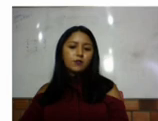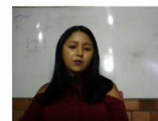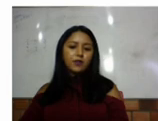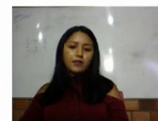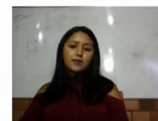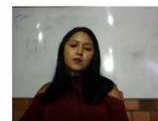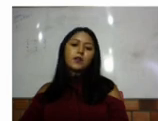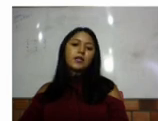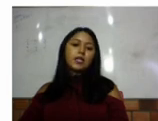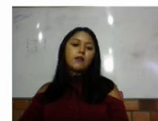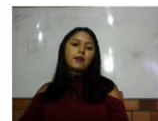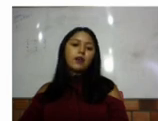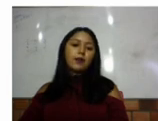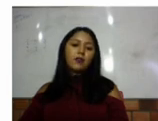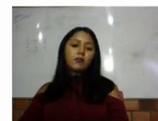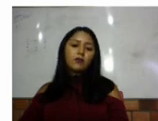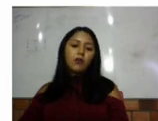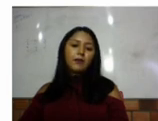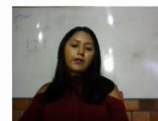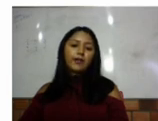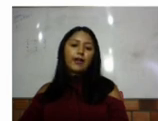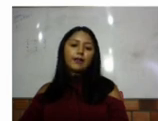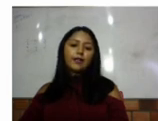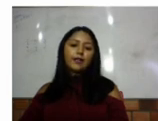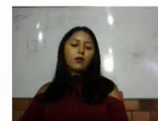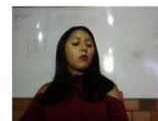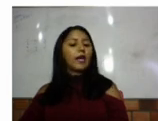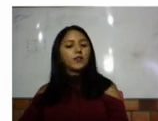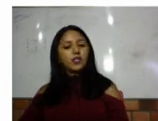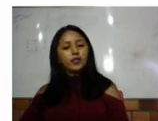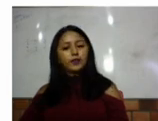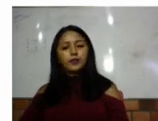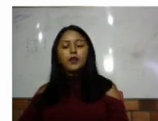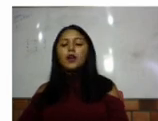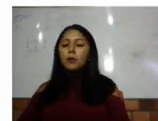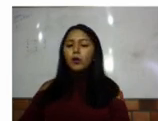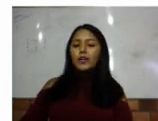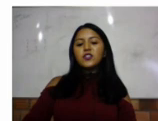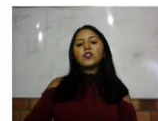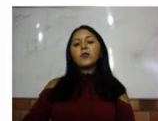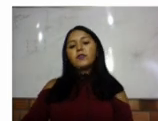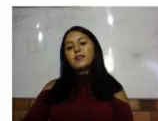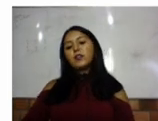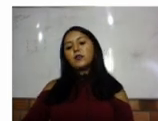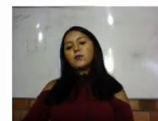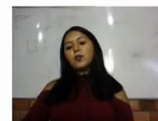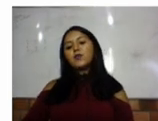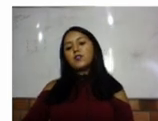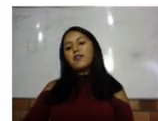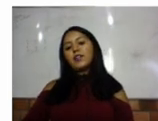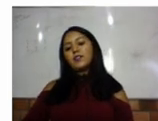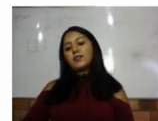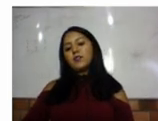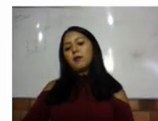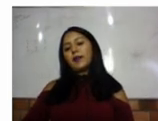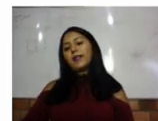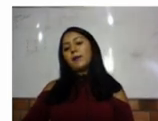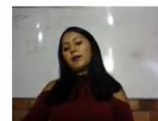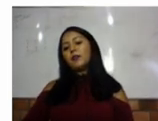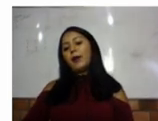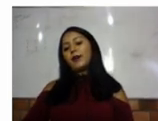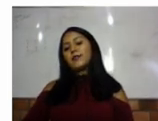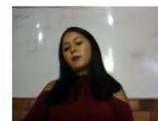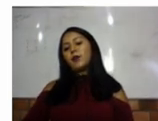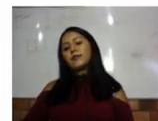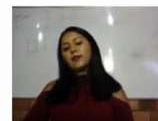eu acrescento o sufixo então como é que eu forma aqui galinha ou gardina porque a gente tô fazendo duas perguntas diferente